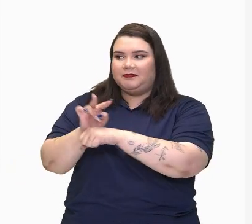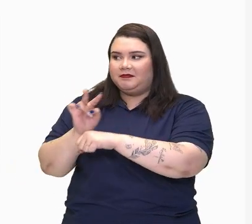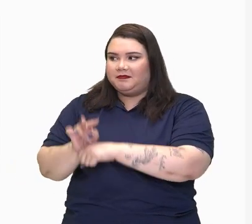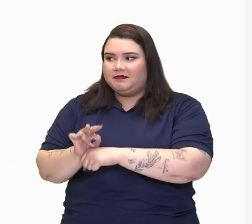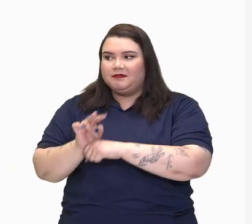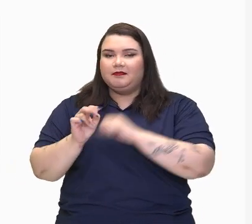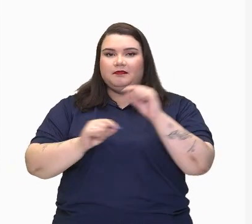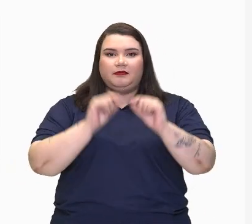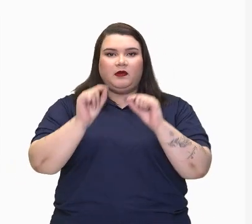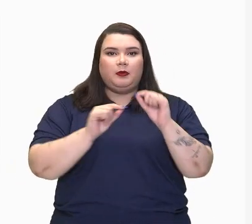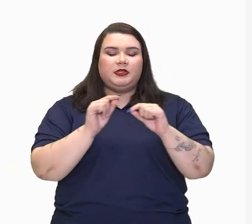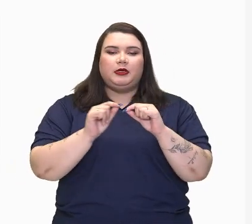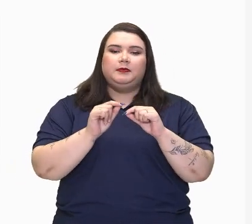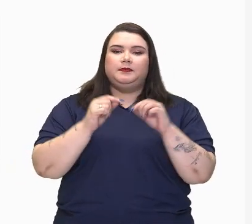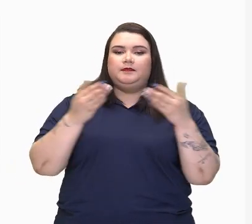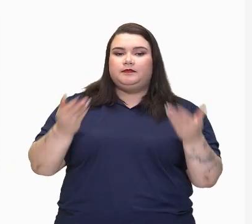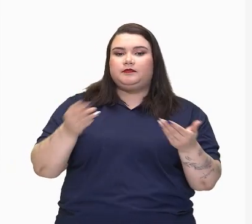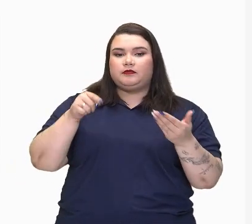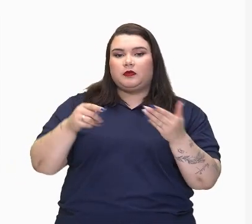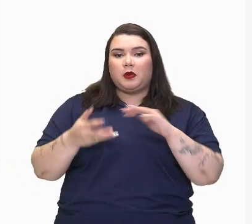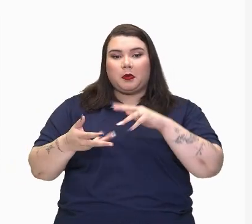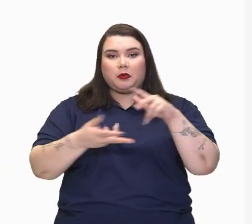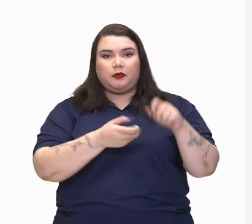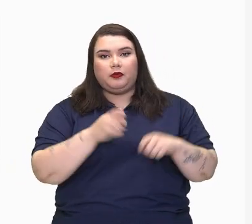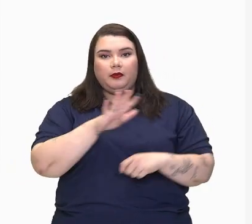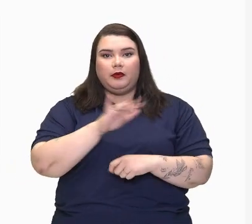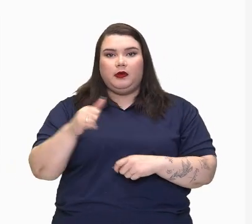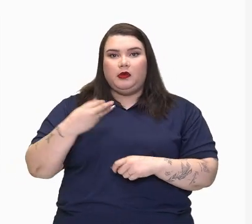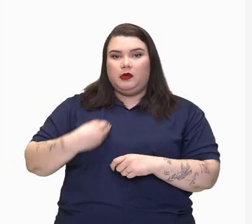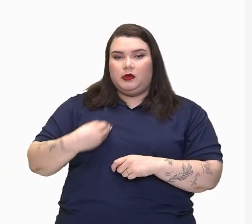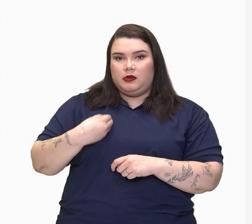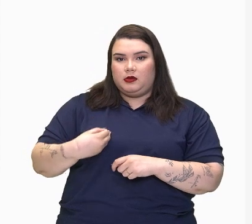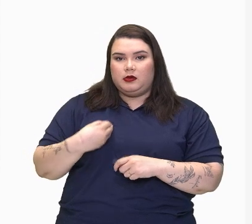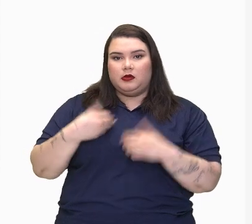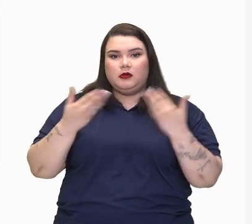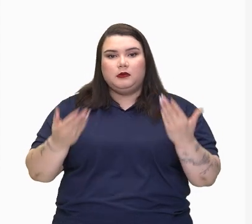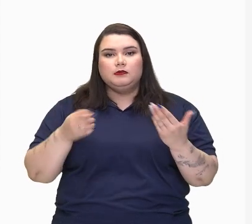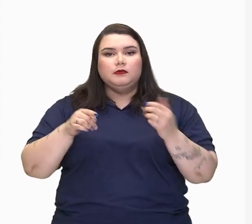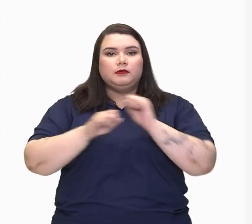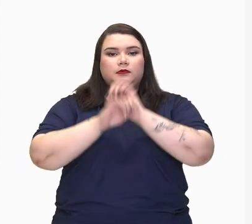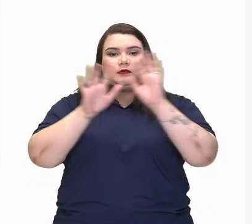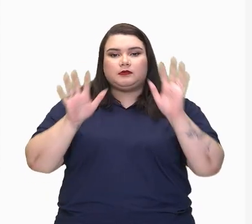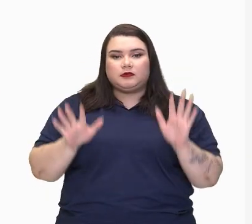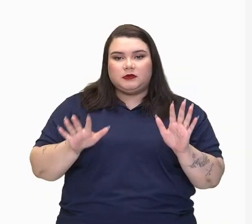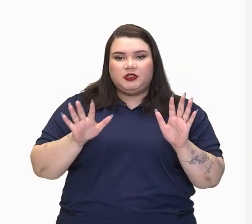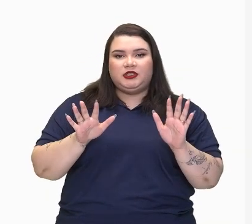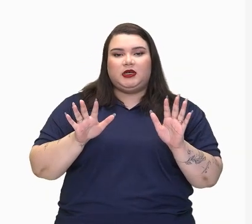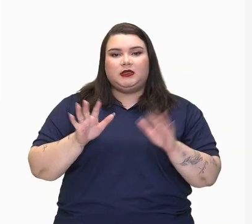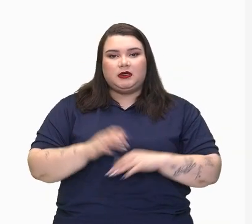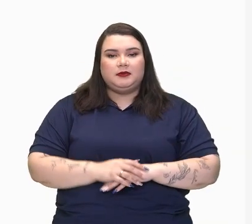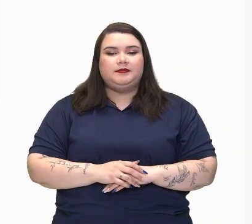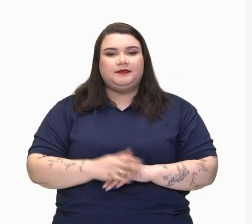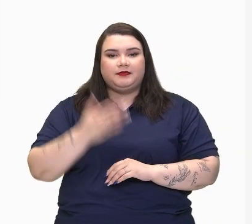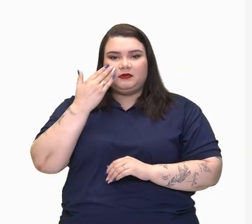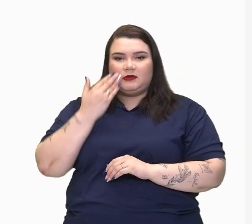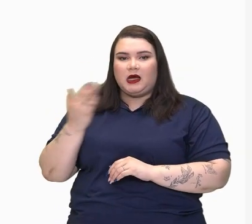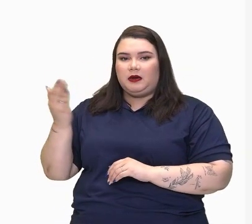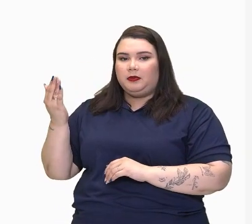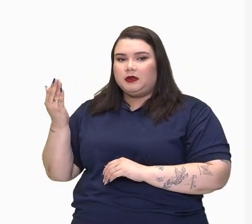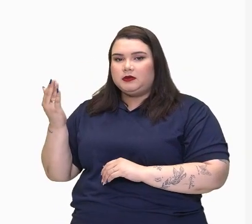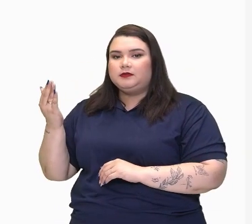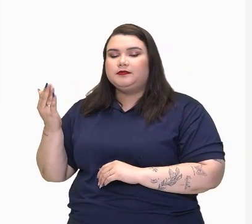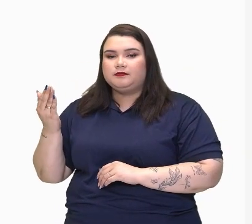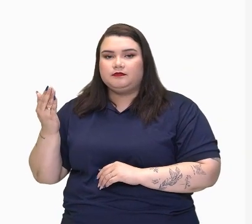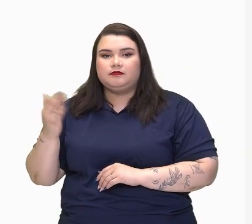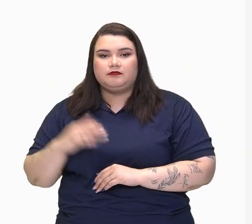só a região, mas para que o mundo sobreviva. Isso vai ficar claro na nossa próxima imagem. Vendia-se